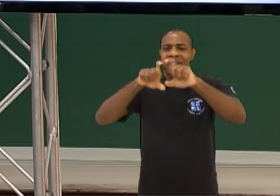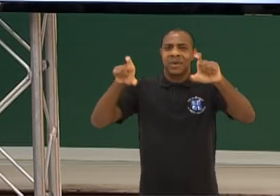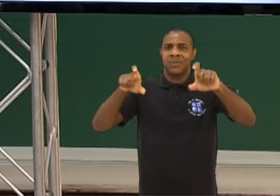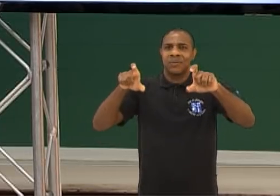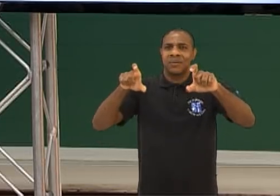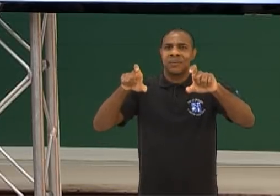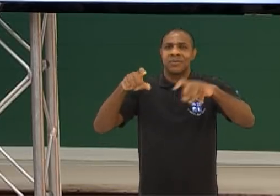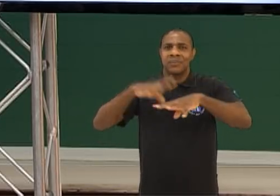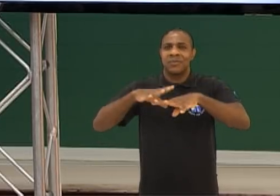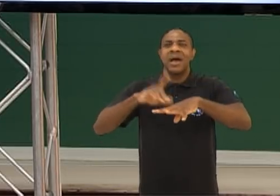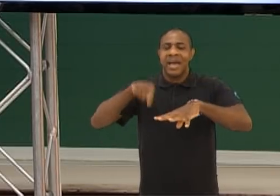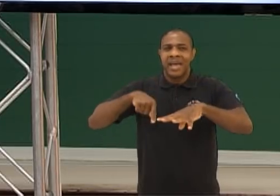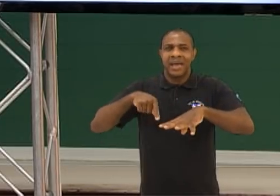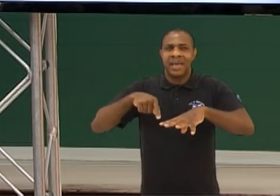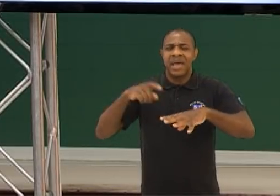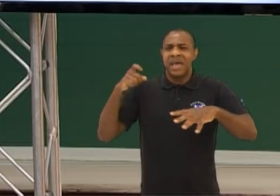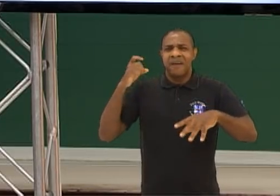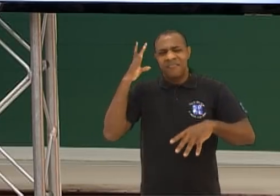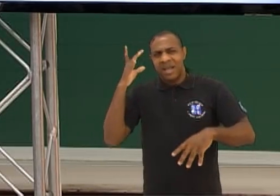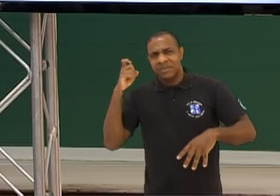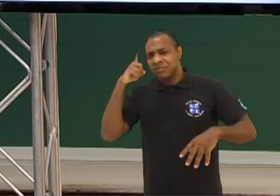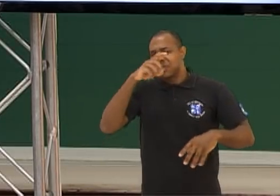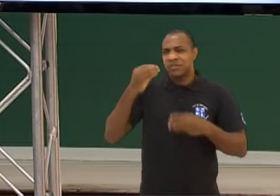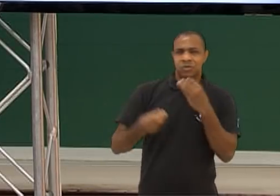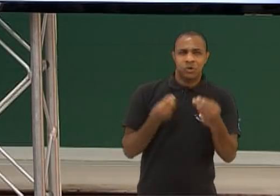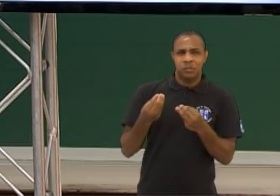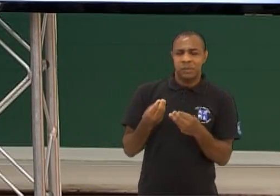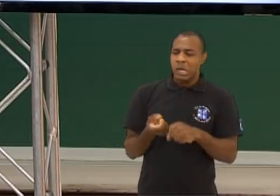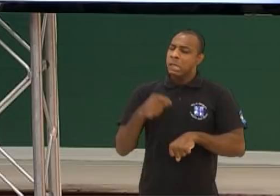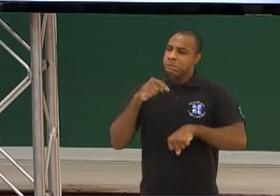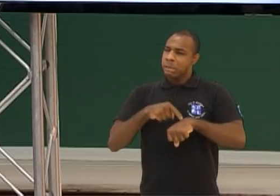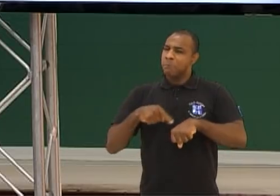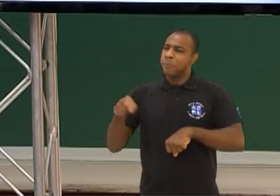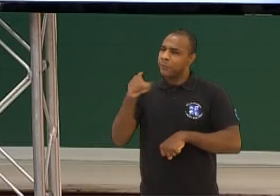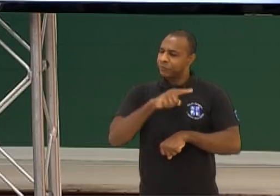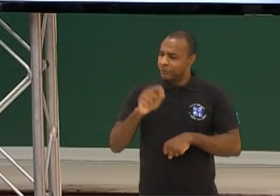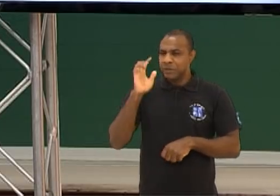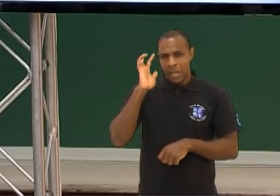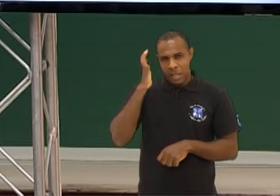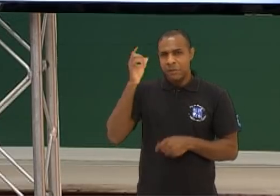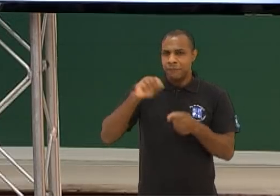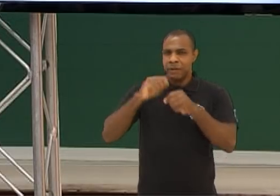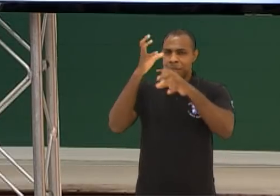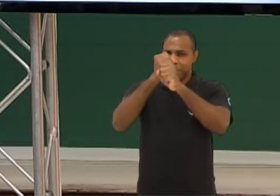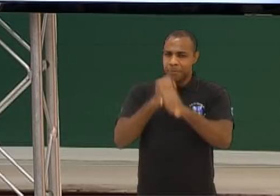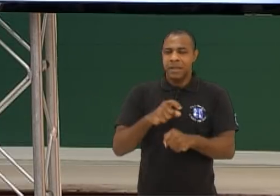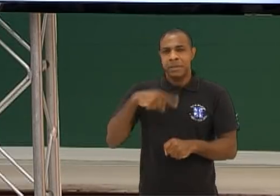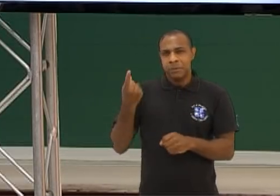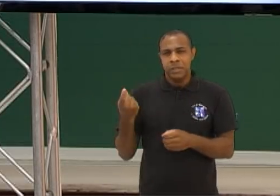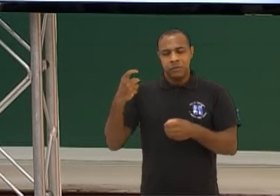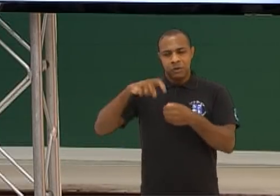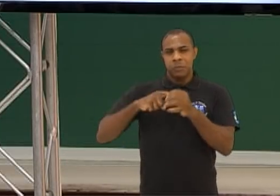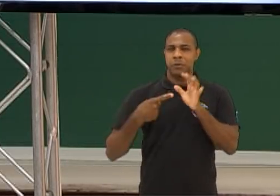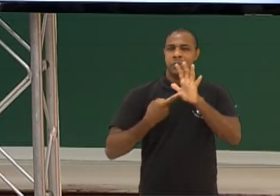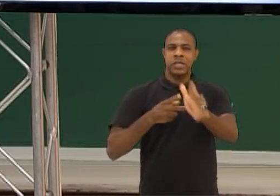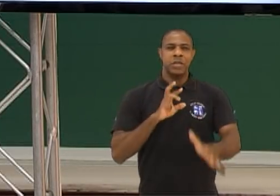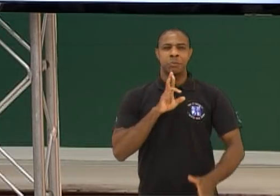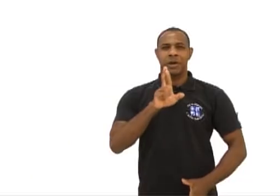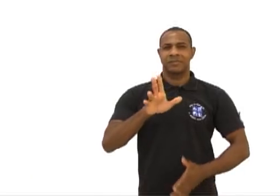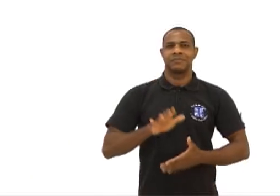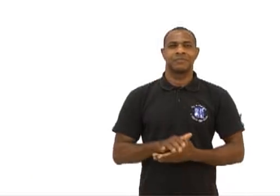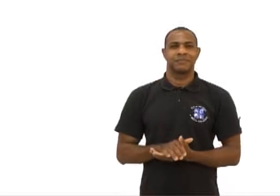Fácil? Difícil? Eu acho que é fácil, hein? Tanto que eu vou dar um tempinho só para vocês e a gente já volta.